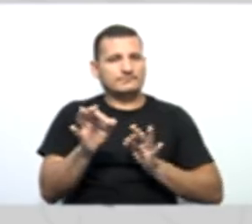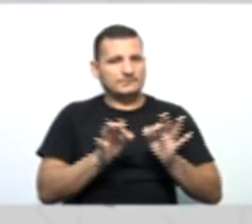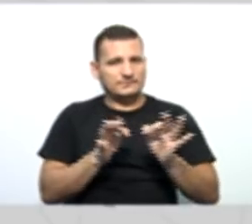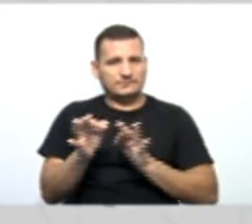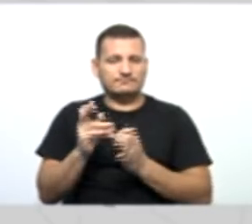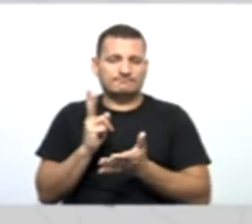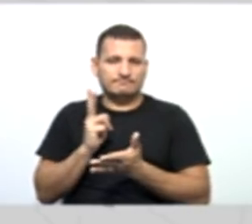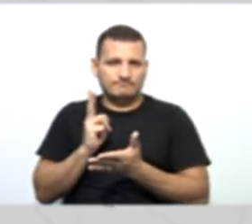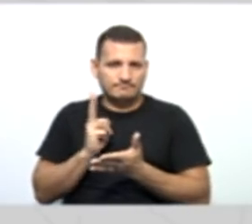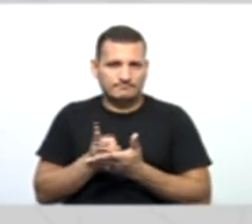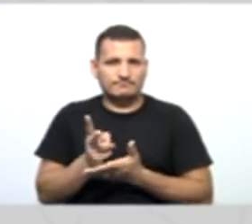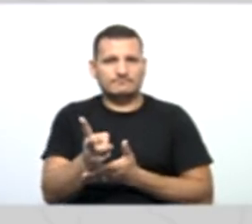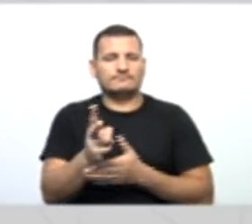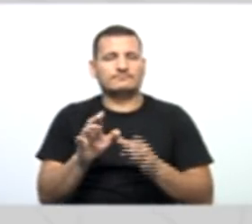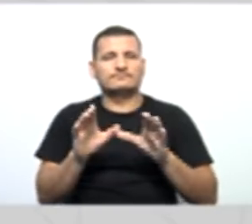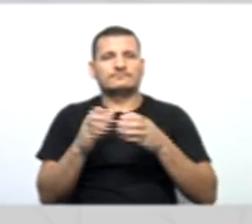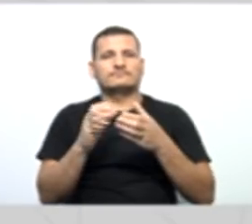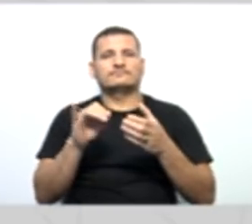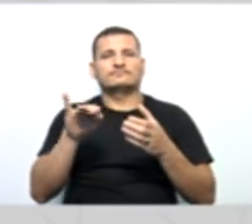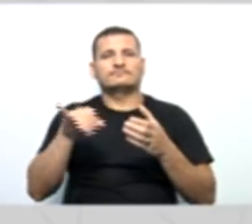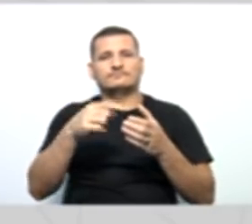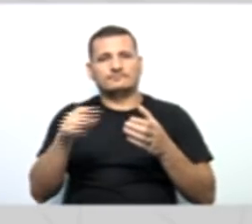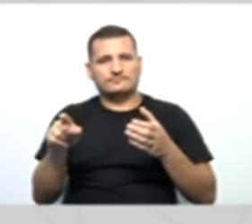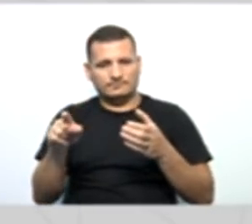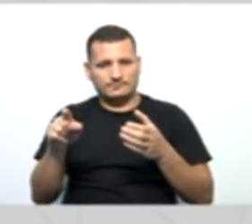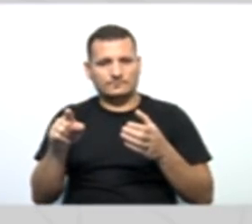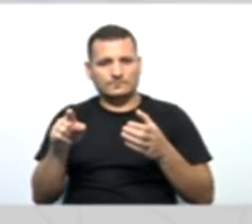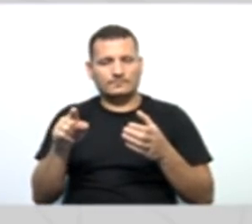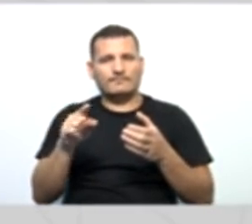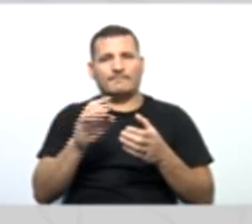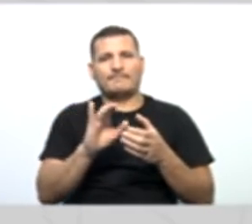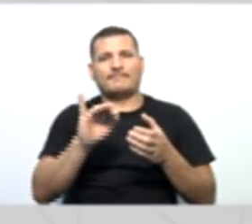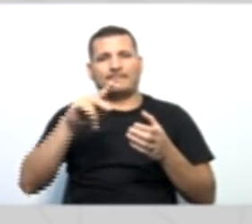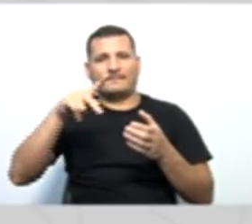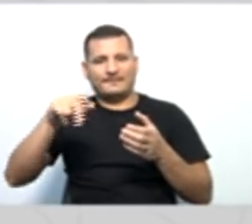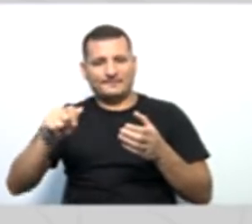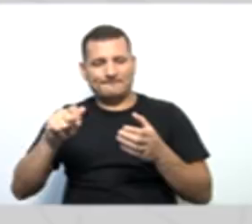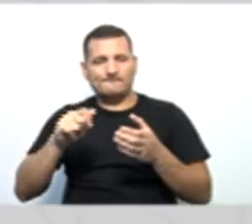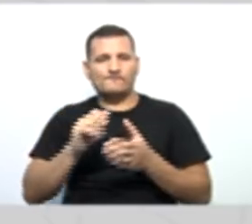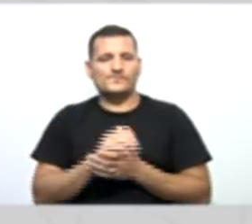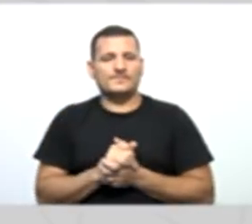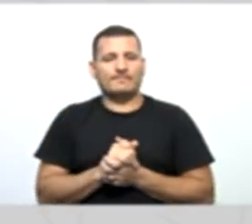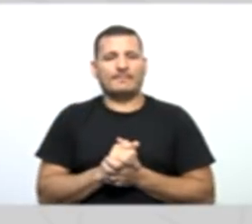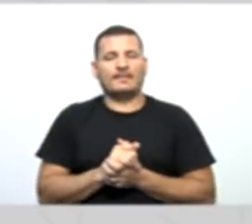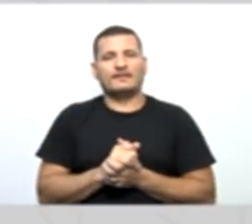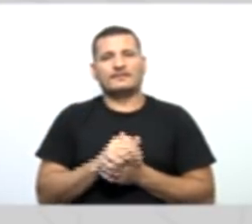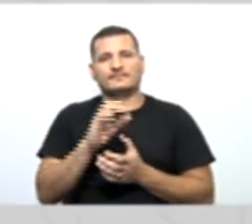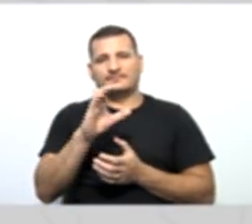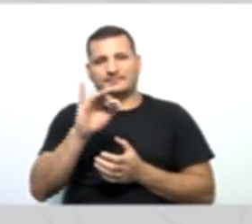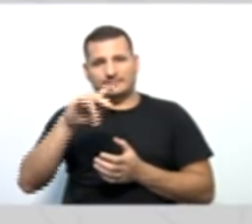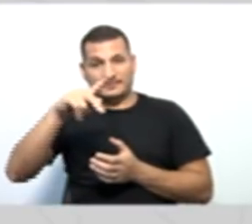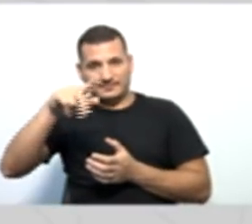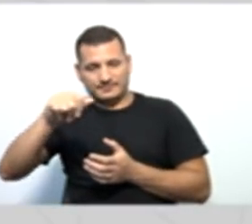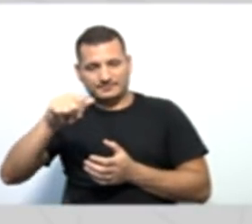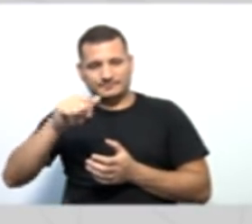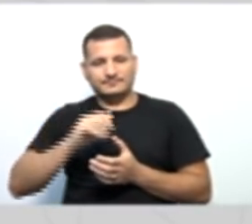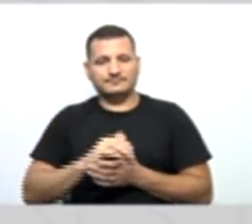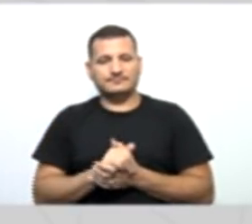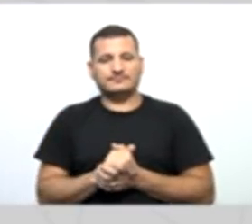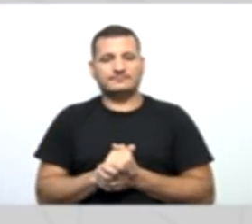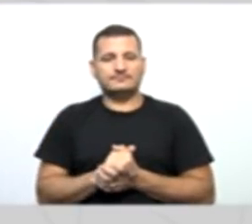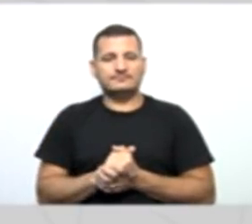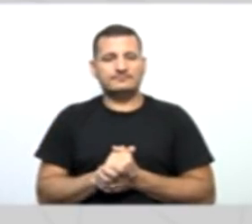manter as comissões internas de prevenção de acidentes, que é o próprio nome CIPA.